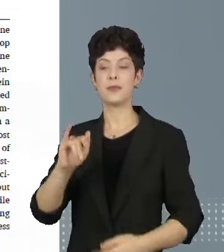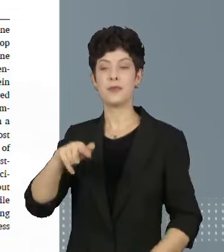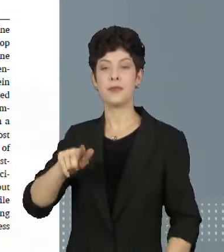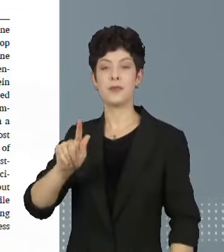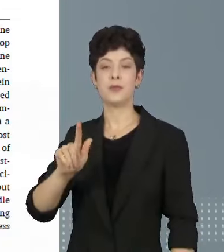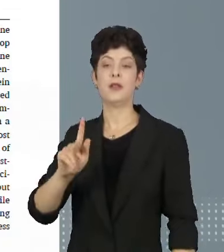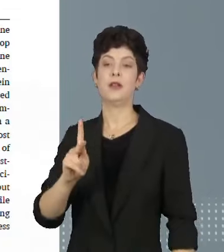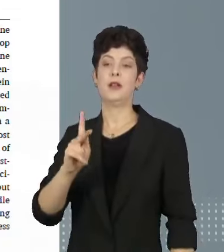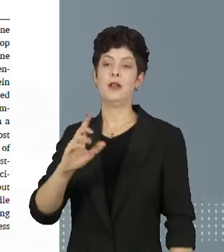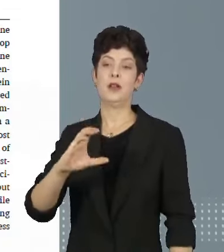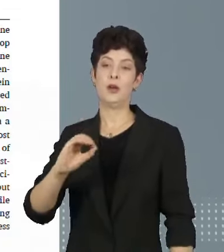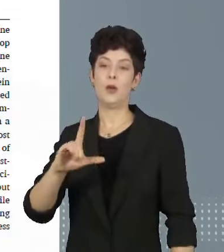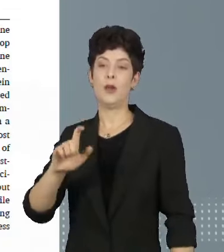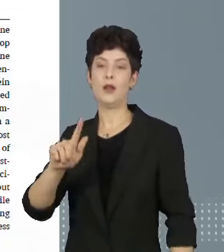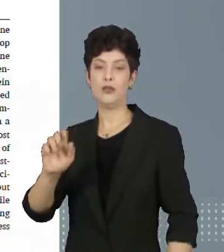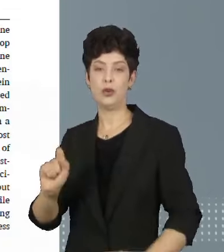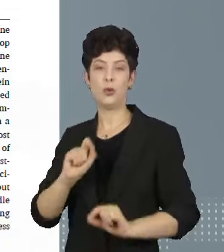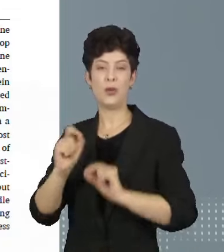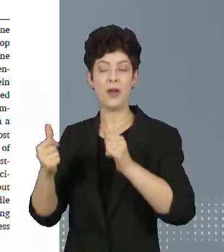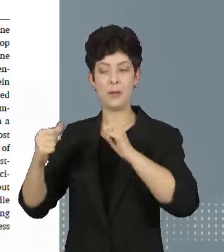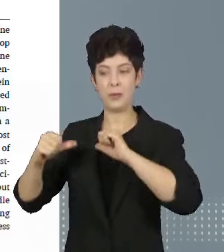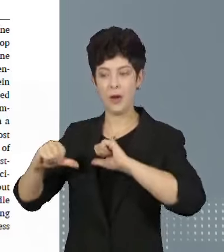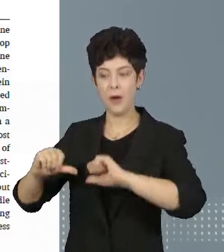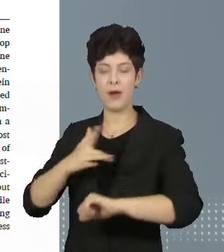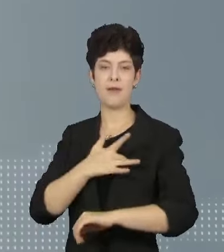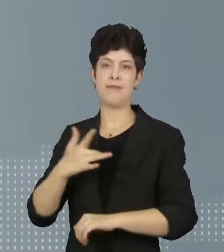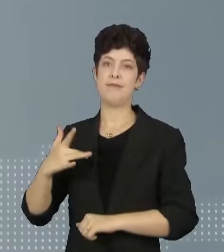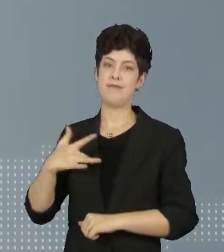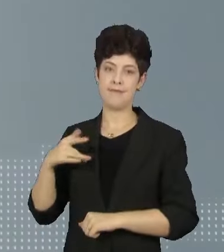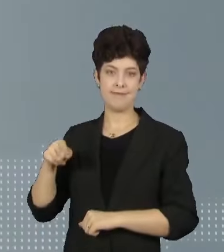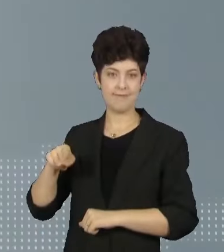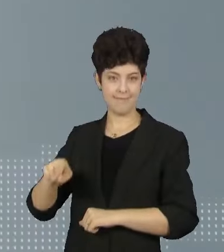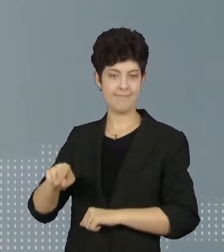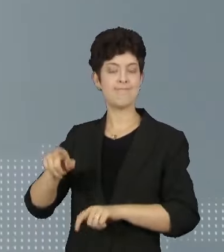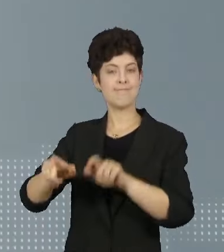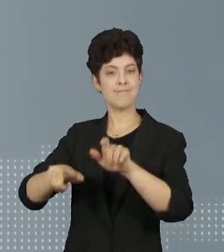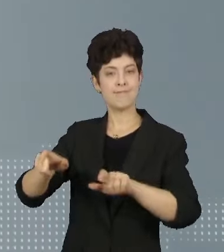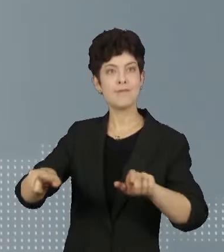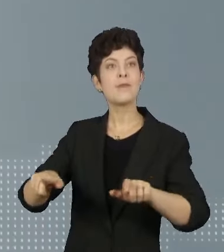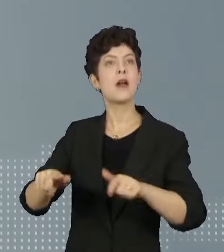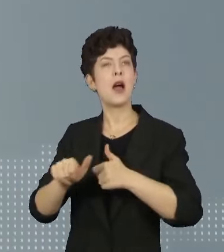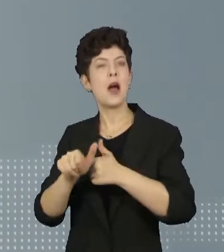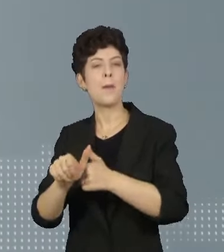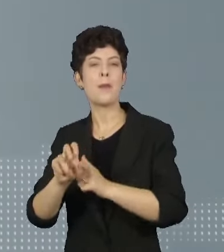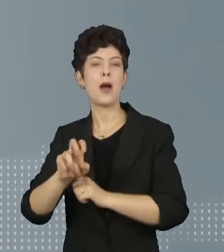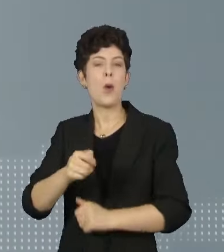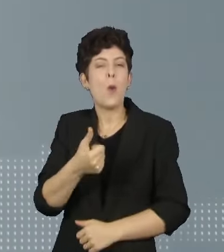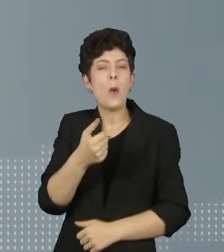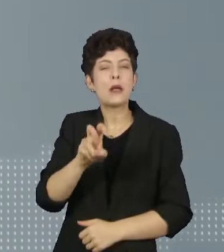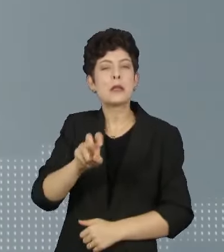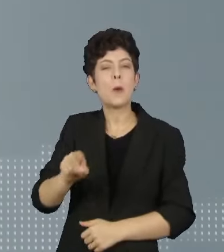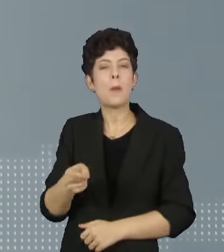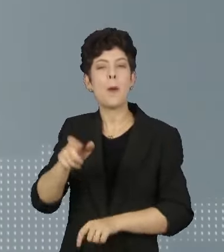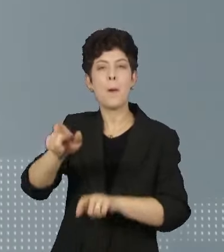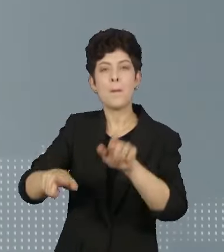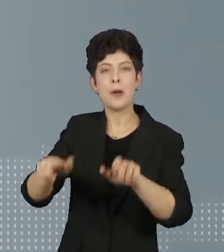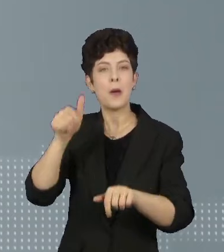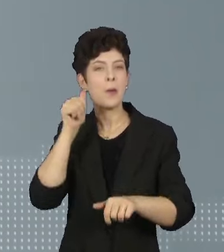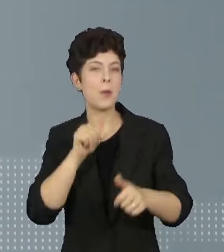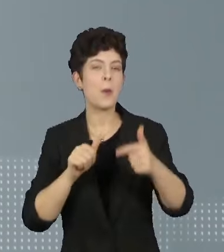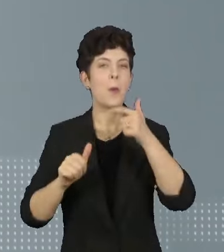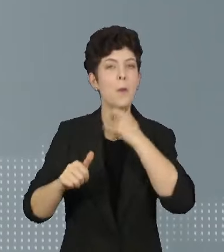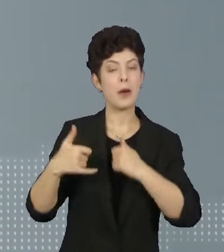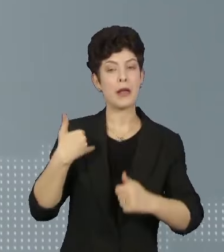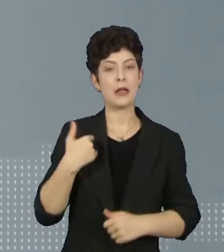tensão financeira e a piora dos marcadores de saúde. O estudo acompanhou quase 5 mil homens e mulheres com mais de